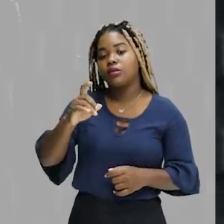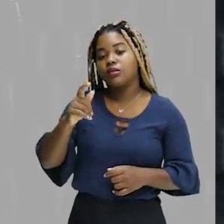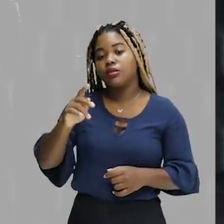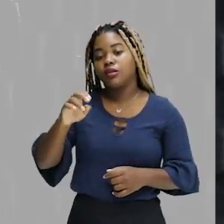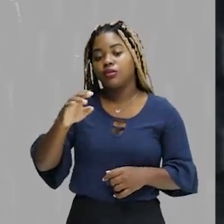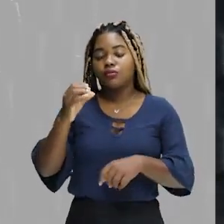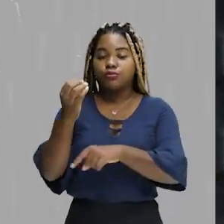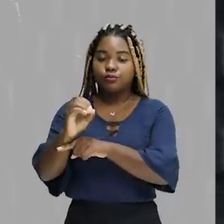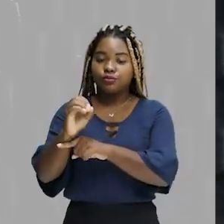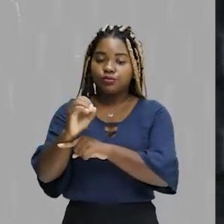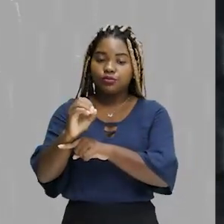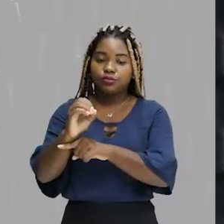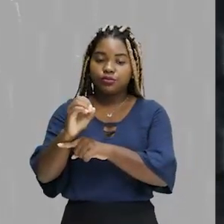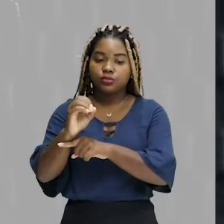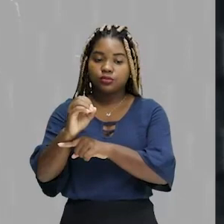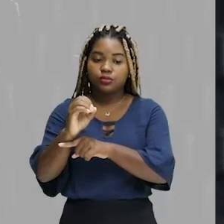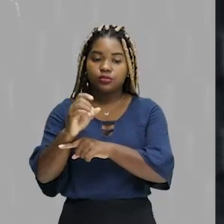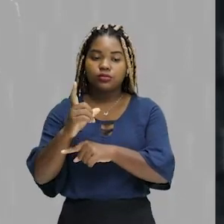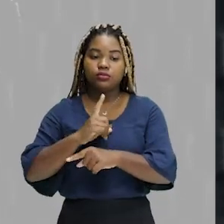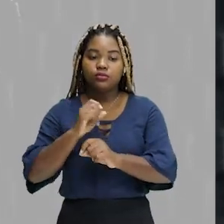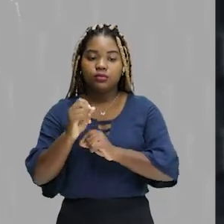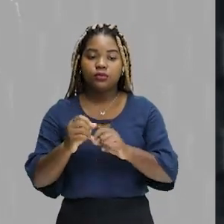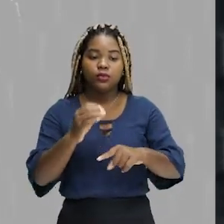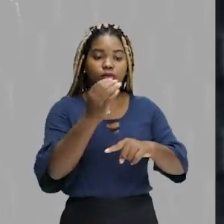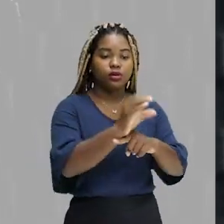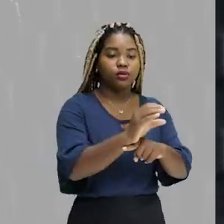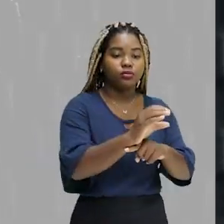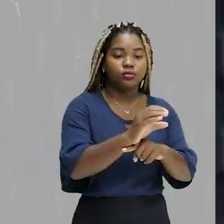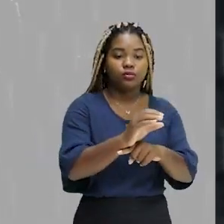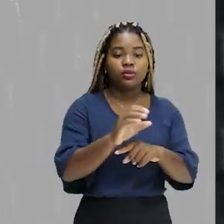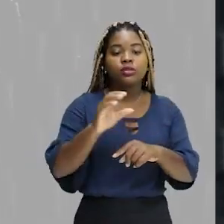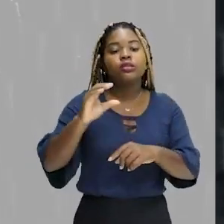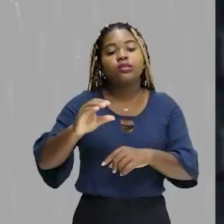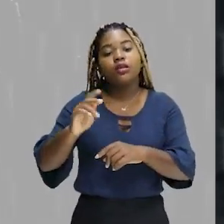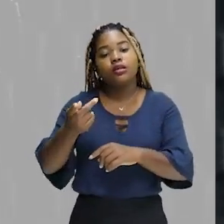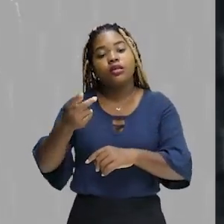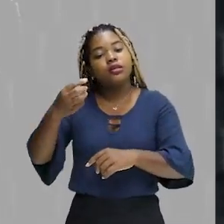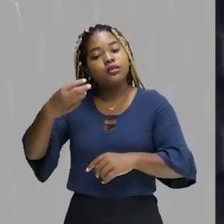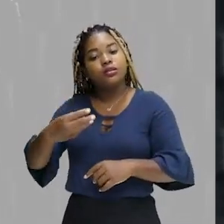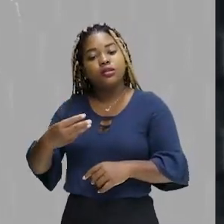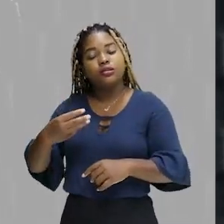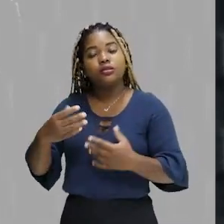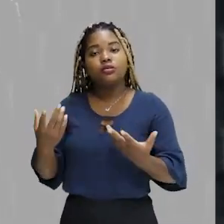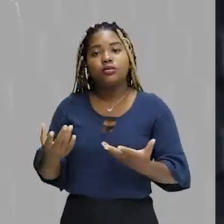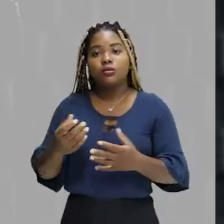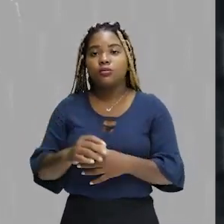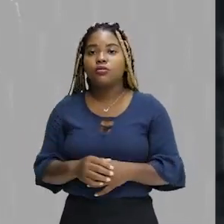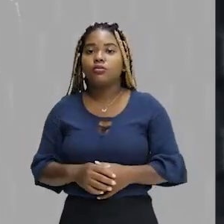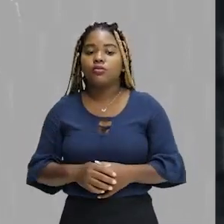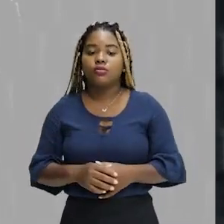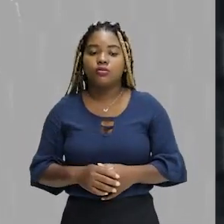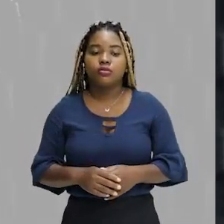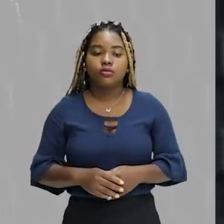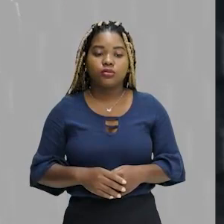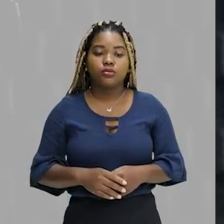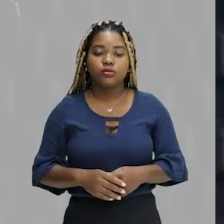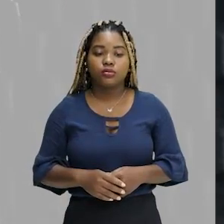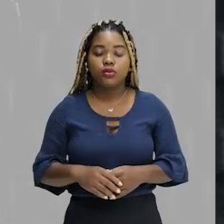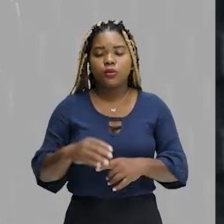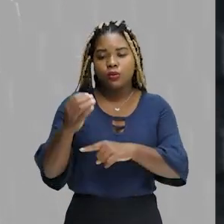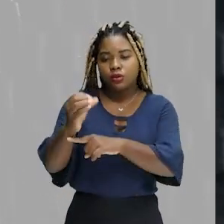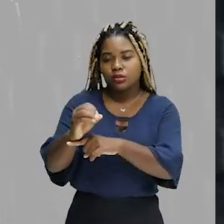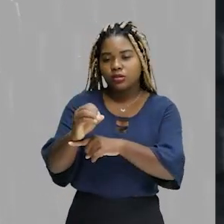Entre o CH3 e o carbono do anel. Turma, oxigênio entre dois carbonos não é álcool,